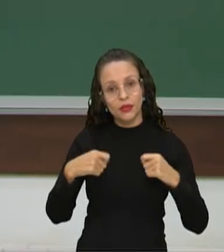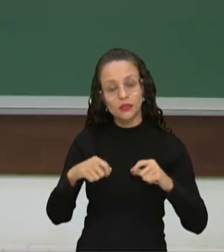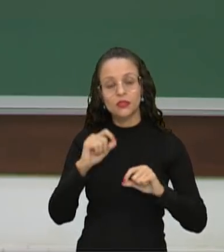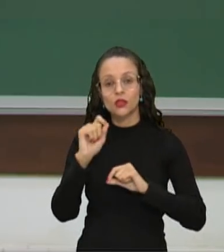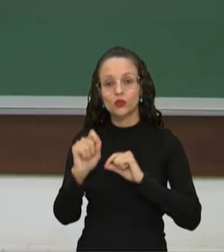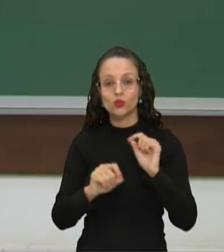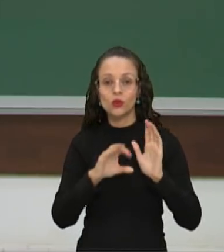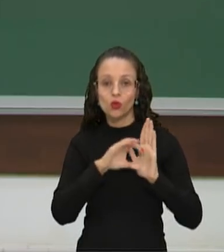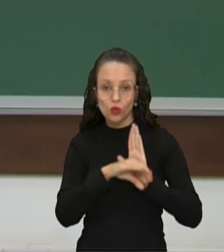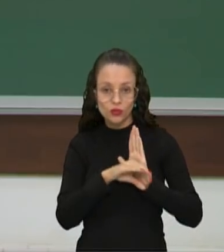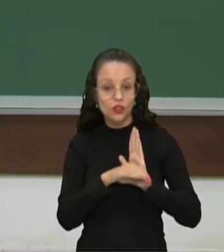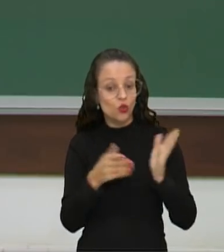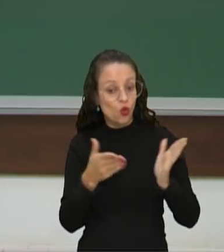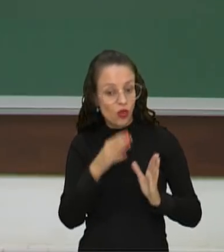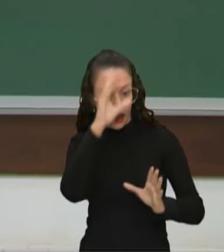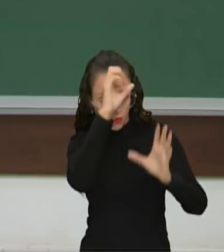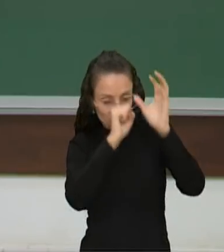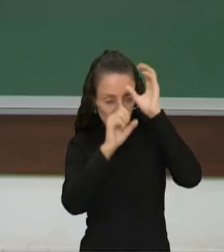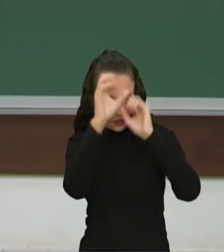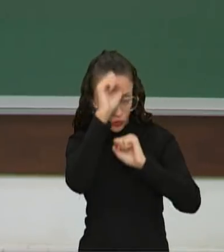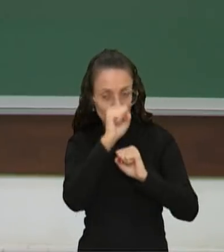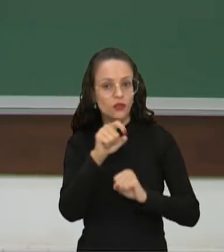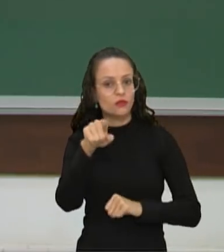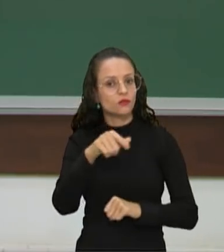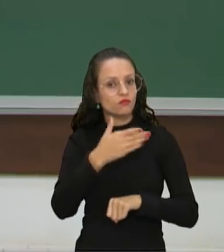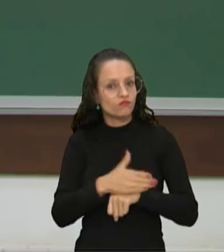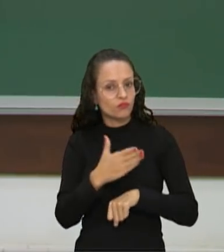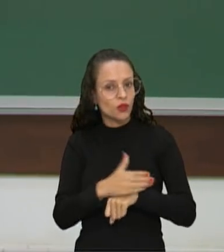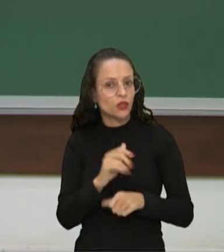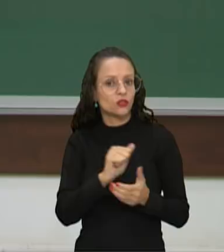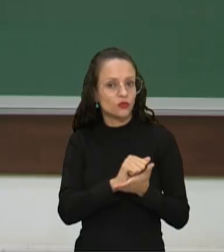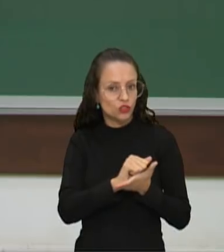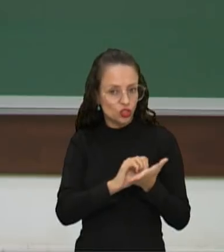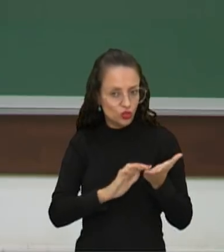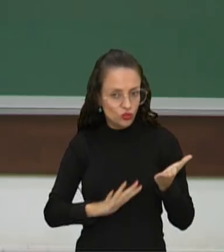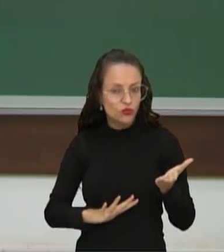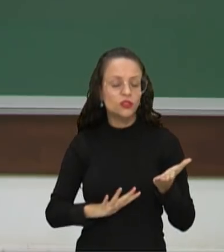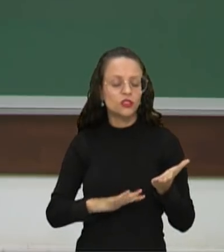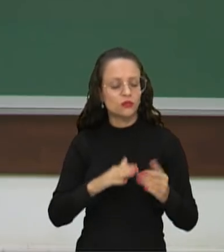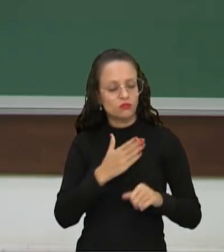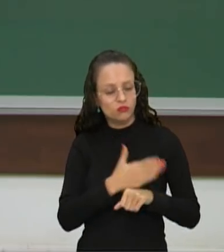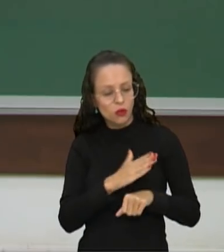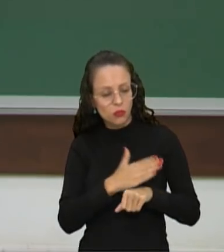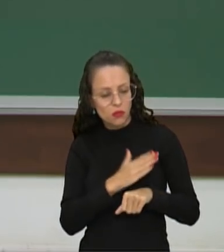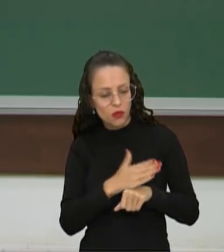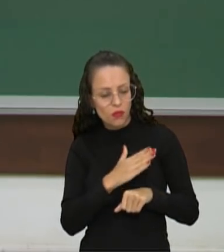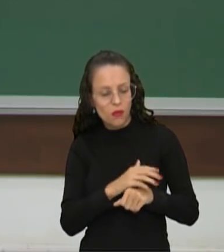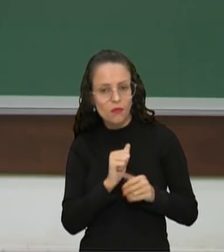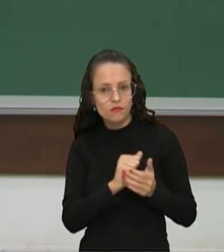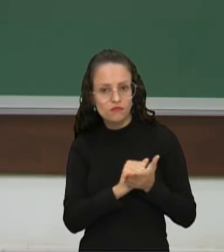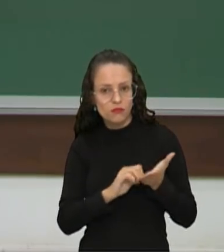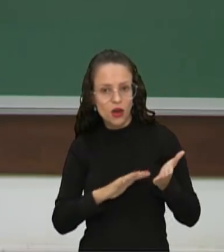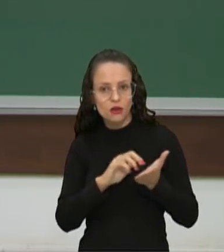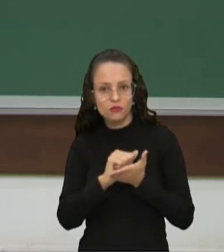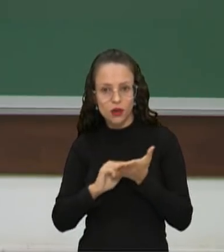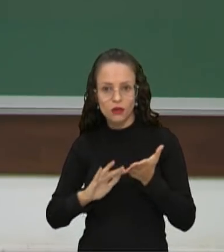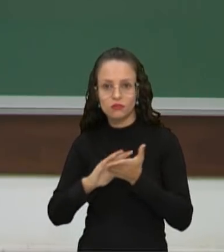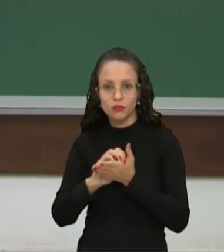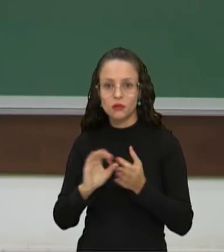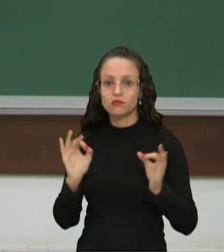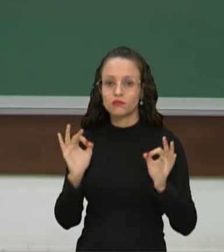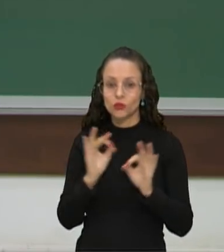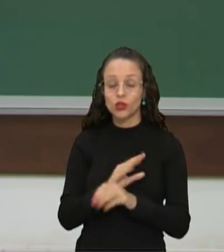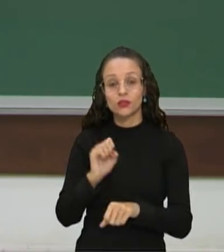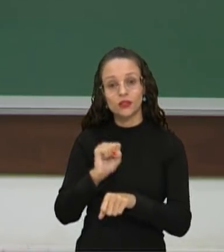dos conceitos que a gente viu hoje. Tá? Então, já façam os exercícios para tirar as dúvidas, né? Ou para vir com as dúvidas aqui para ir tirando durante a aula que vem.